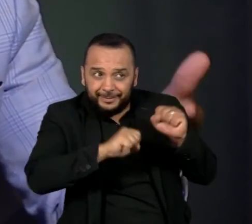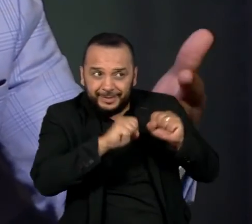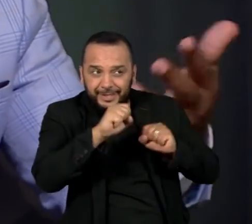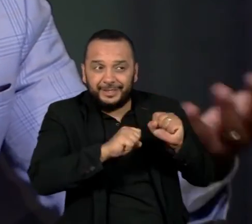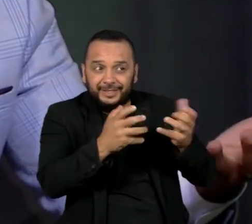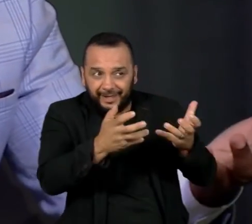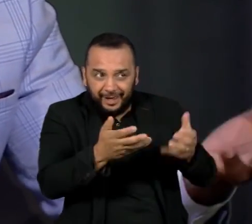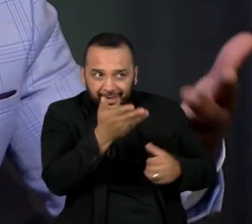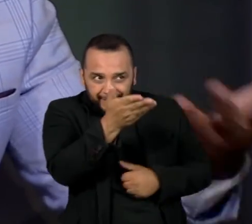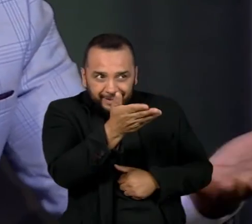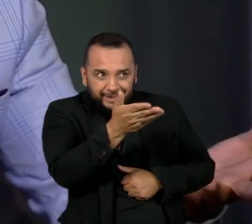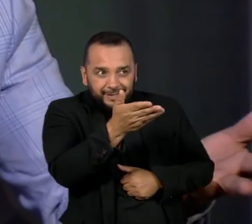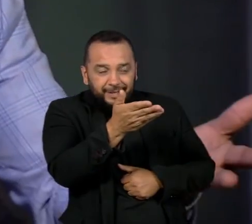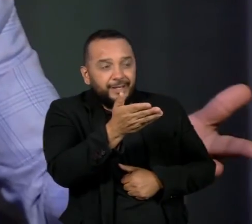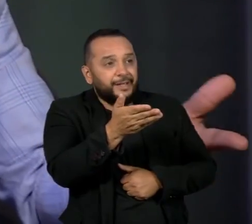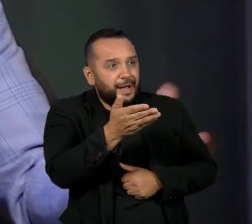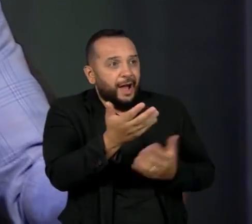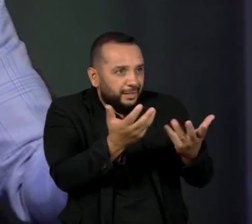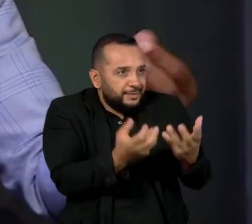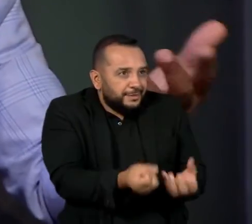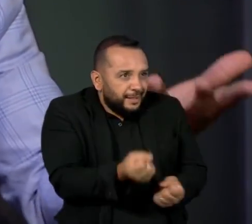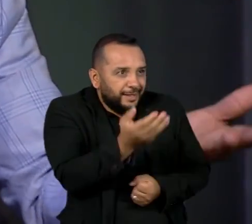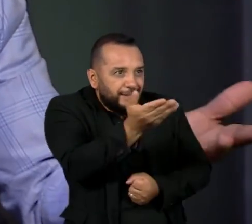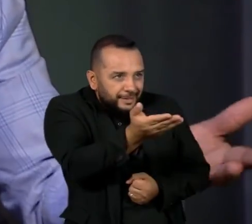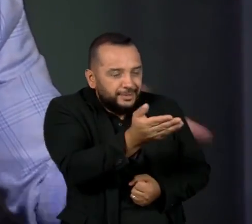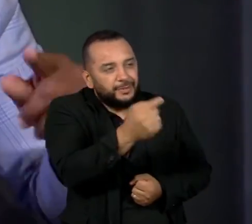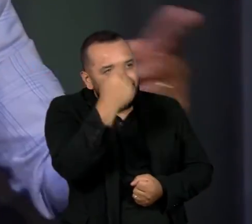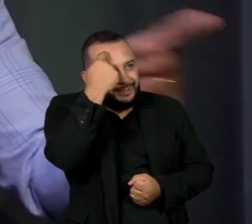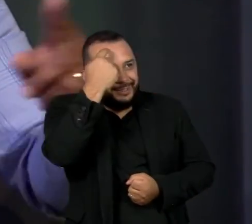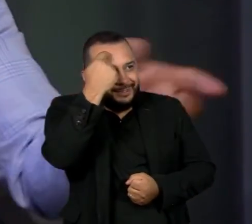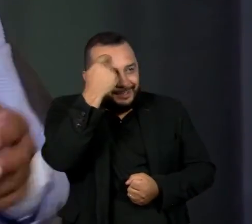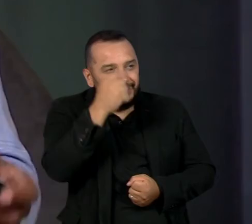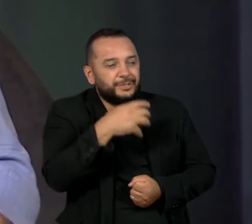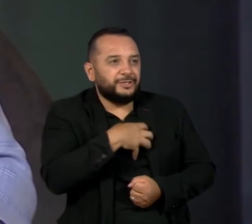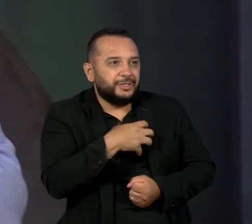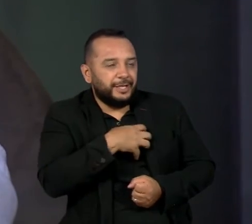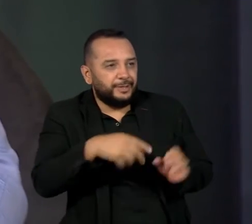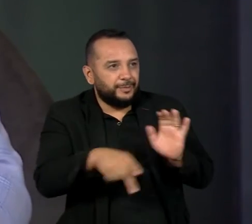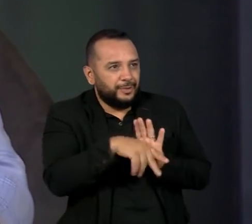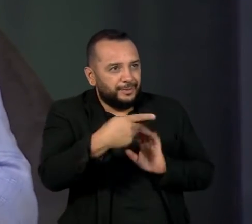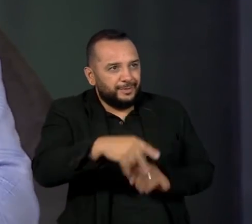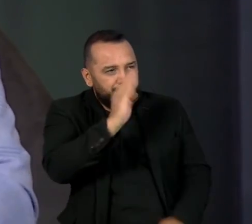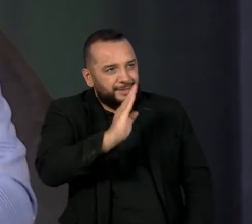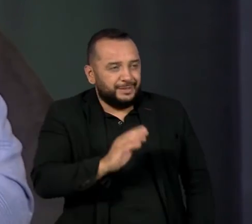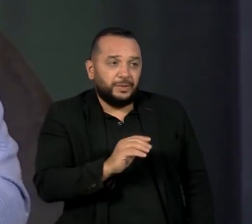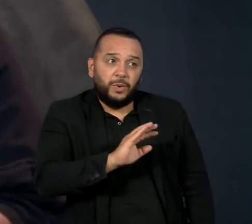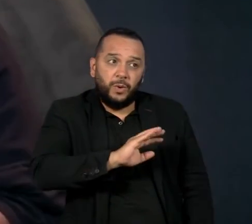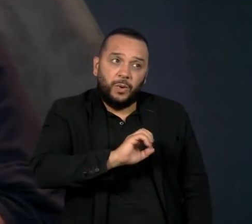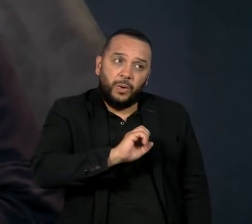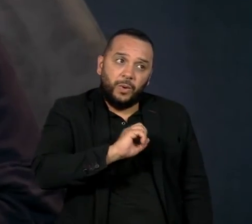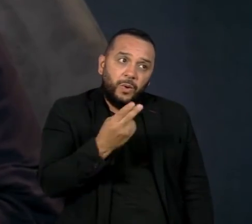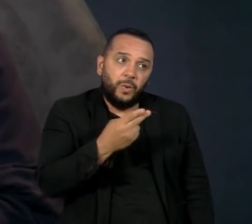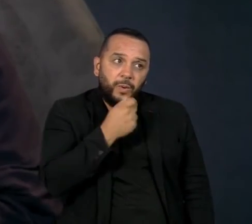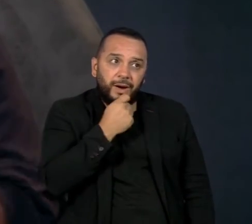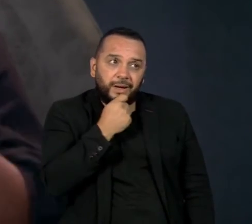Elas estão recepcionando isso? Elas estão considerando isso quando fazem essas pontes ou ainda não?